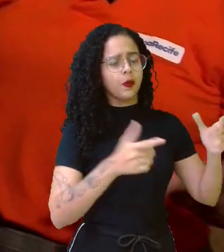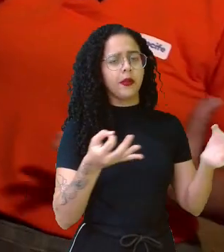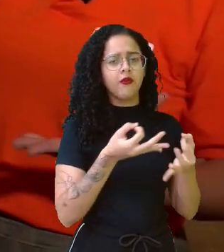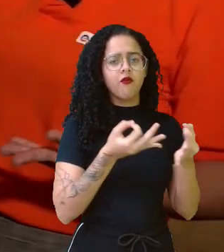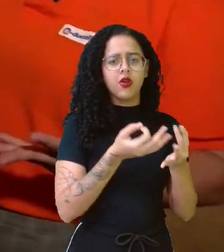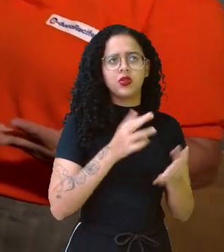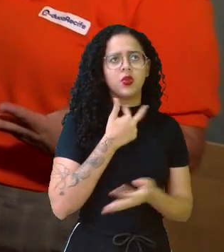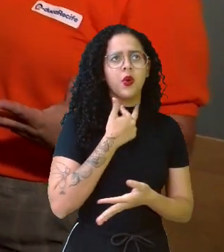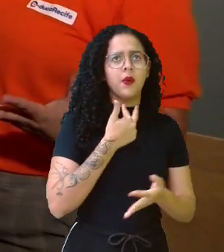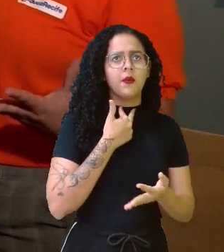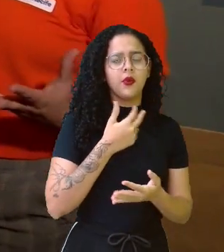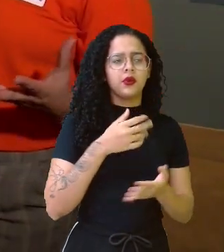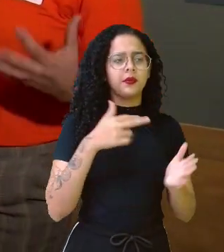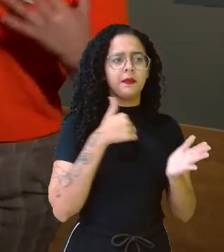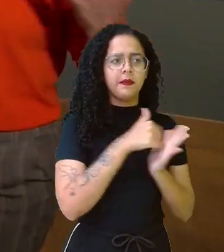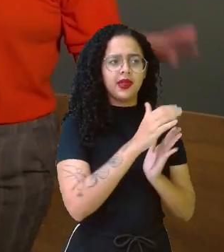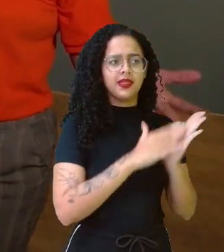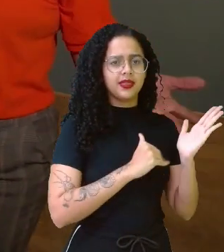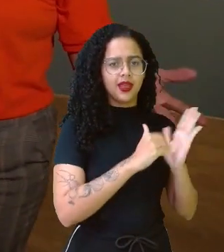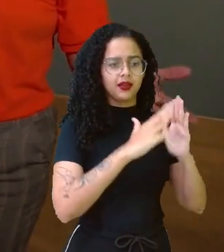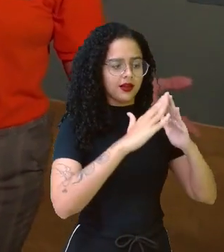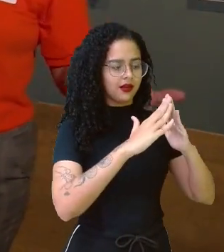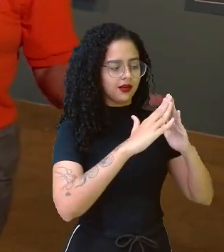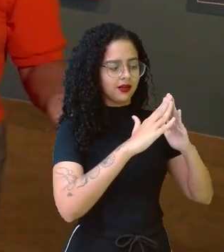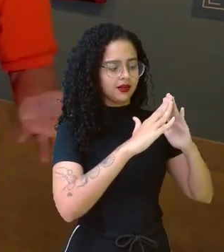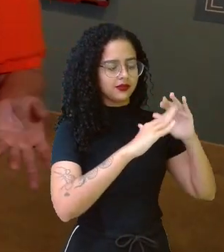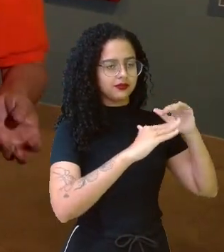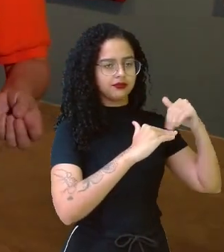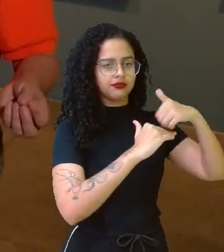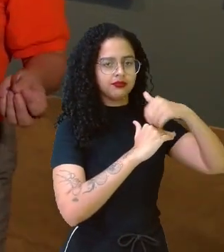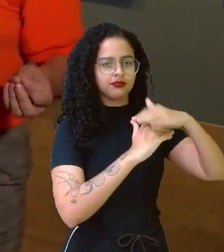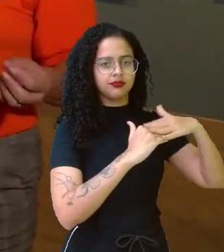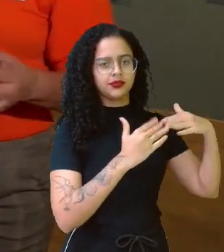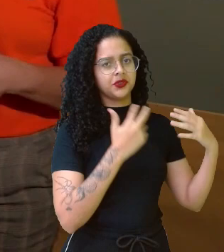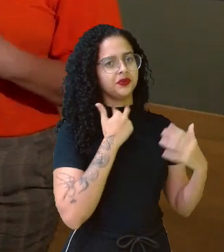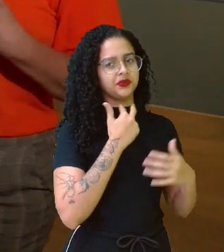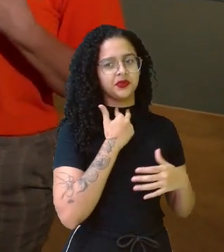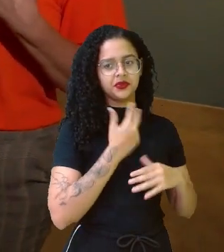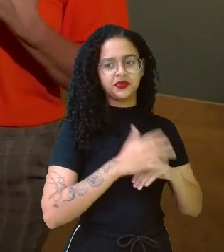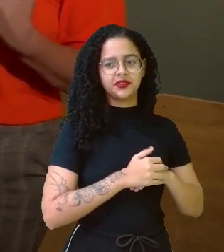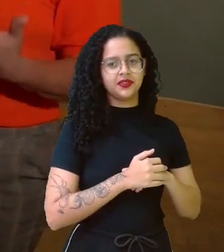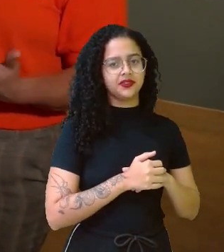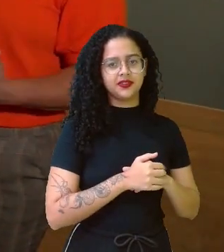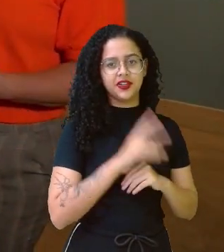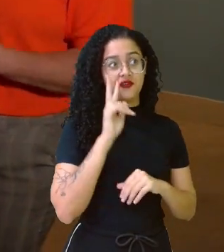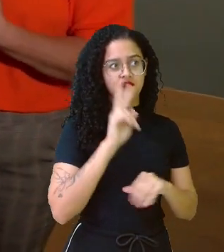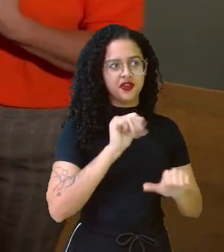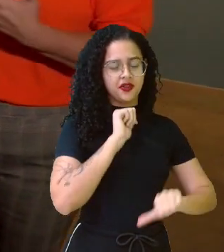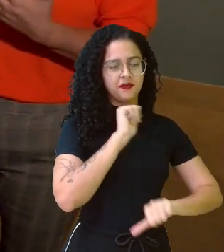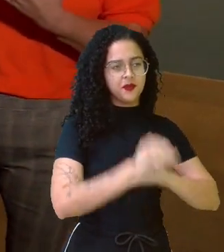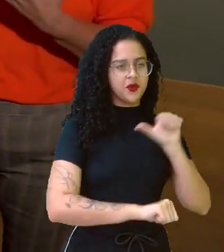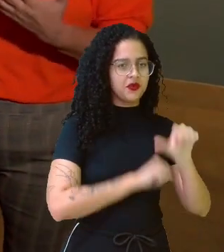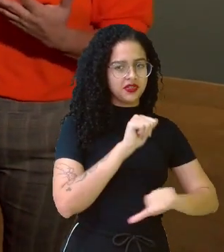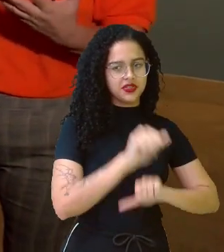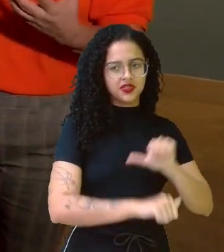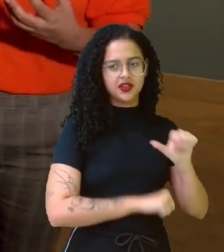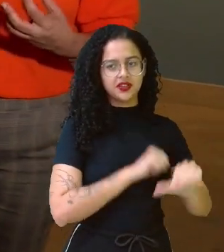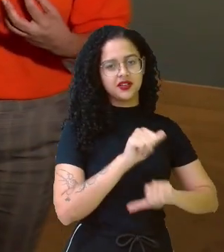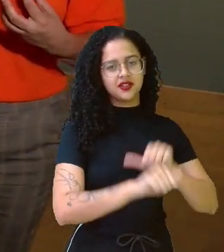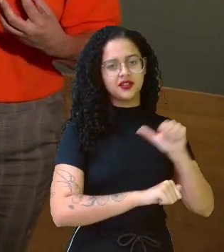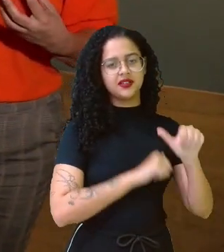era permitido se pintar os telhados de uma casa. É verdade. Isso vem com essa quebra, né? Com essa